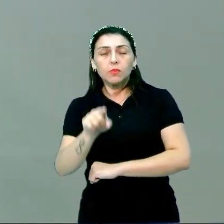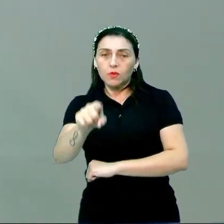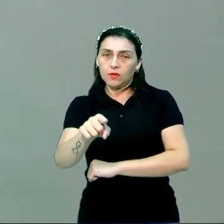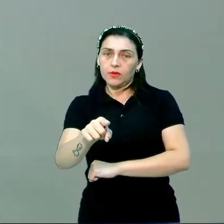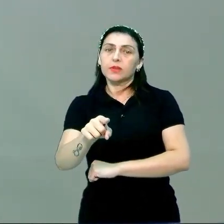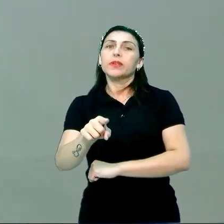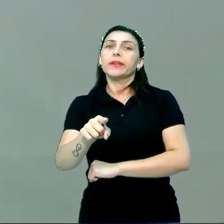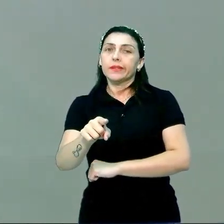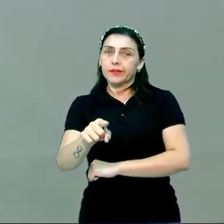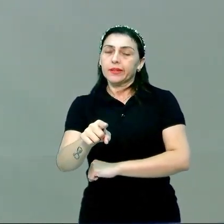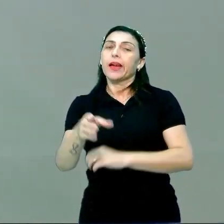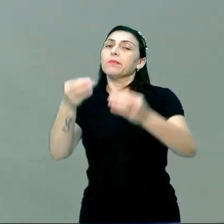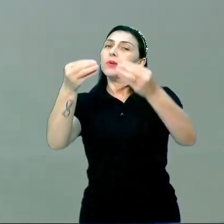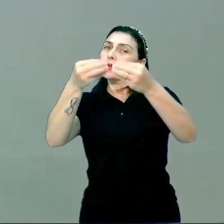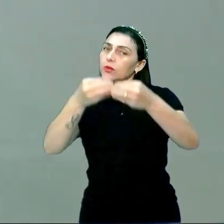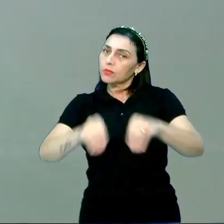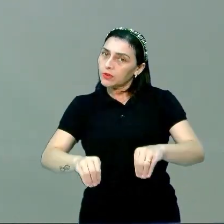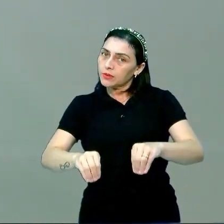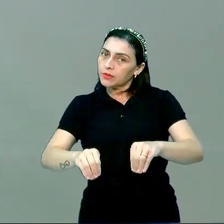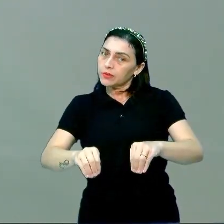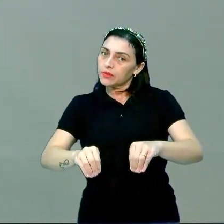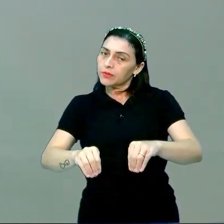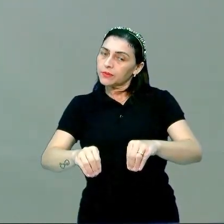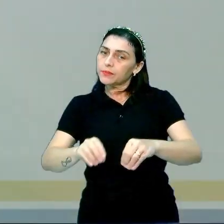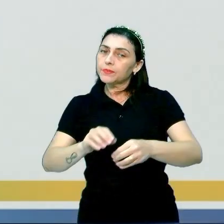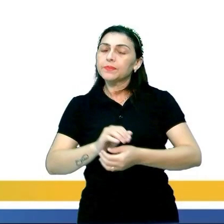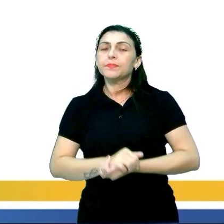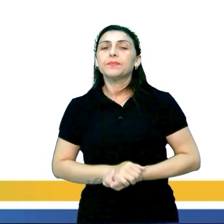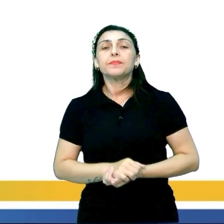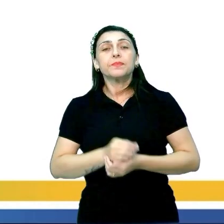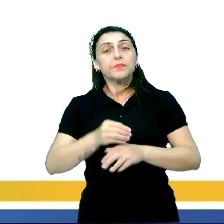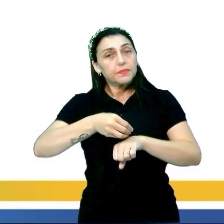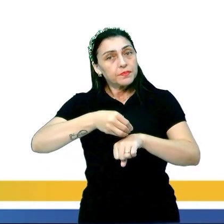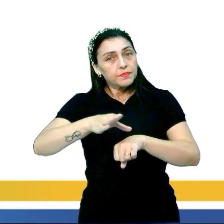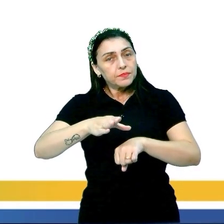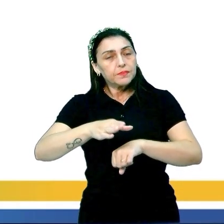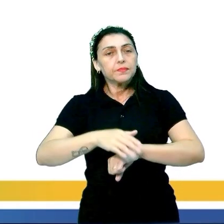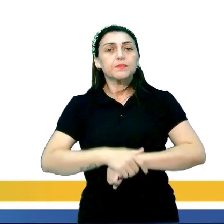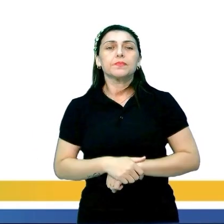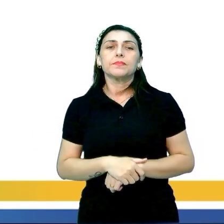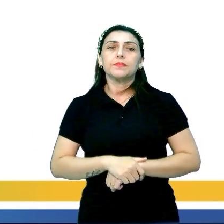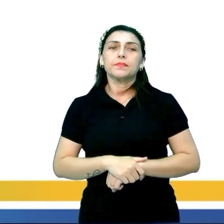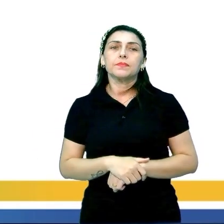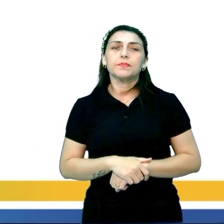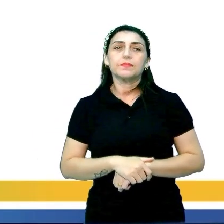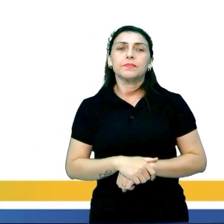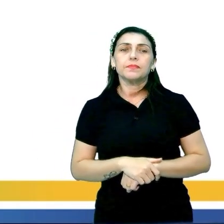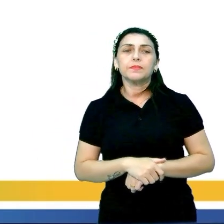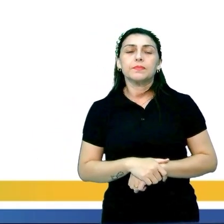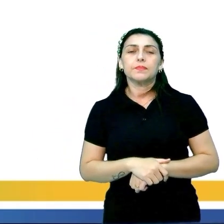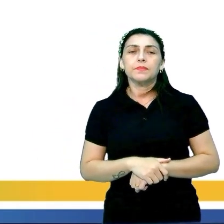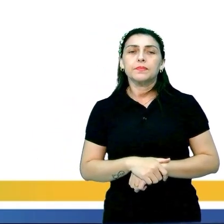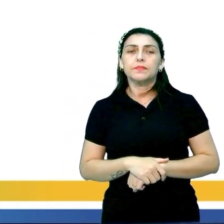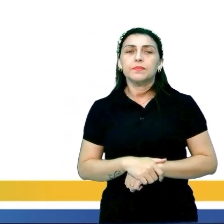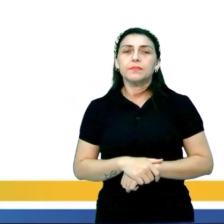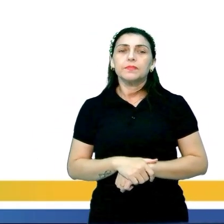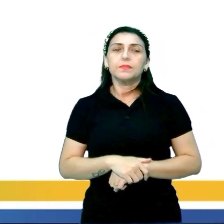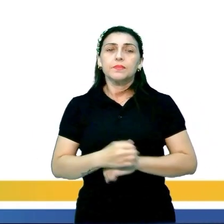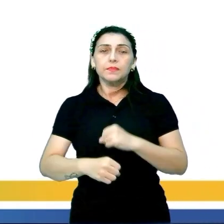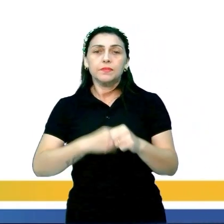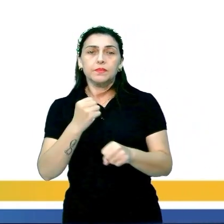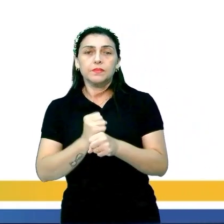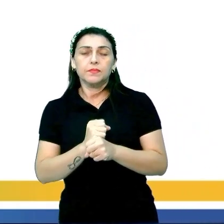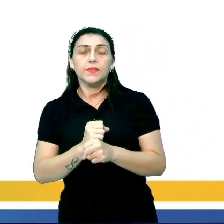e provavelmente prejudicialmente. Tá, galera? Fica a dica aí. Vamos para a próxima questão. Em um ano